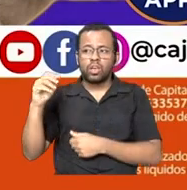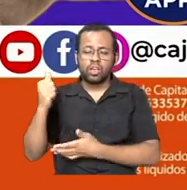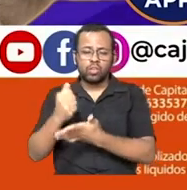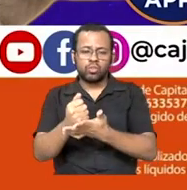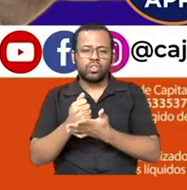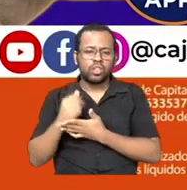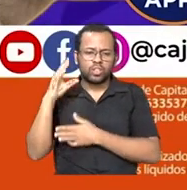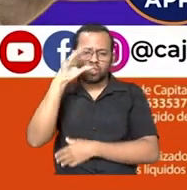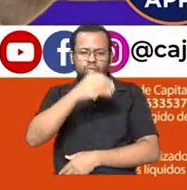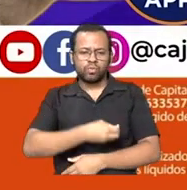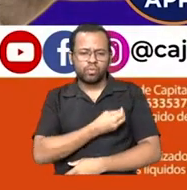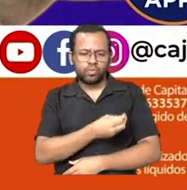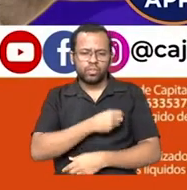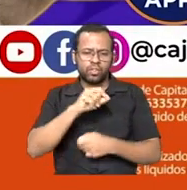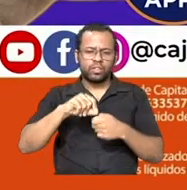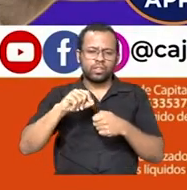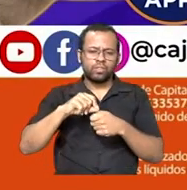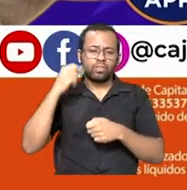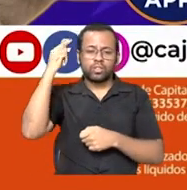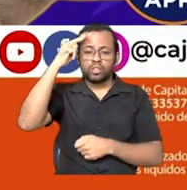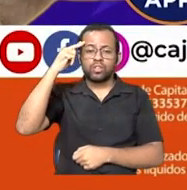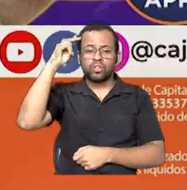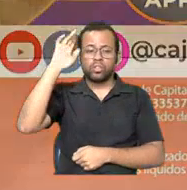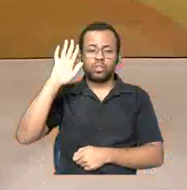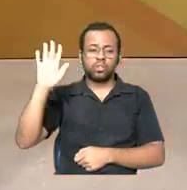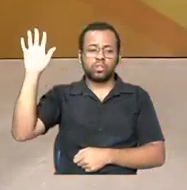e a realizar sonhos